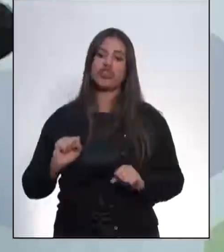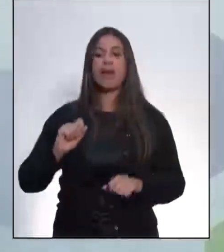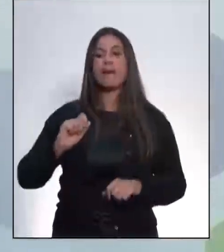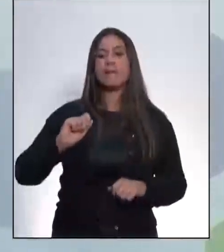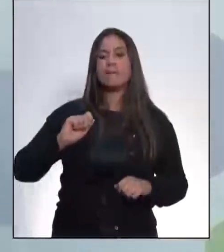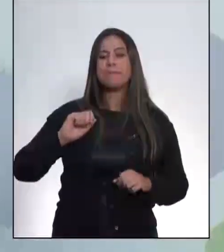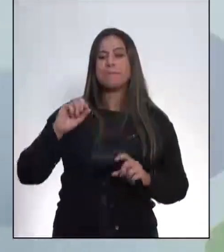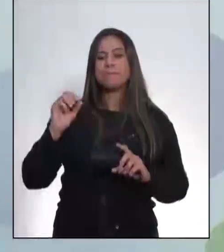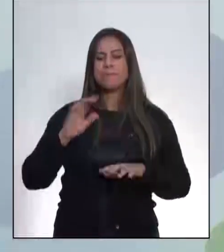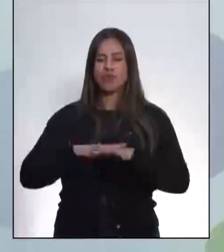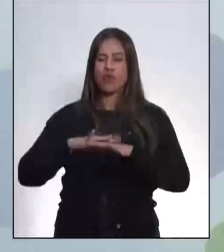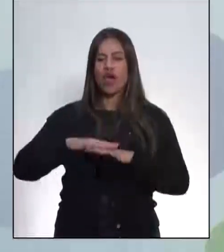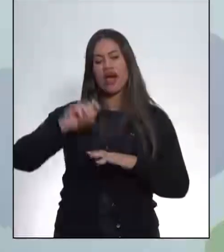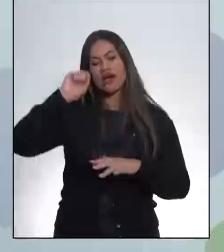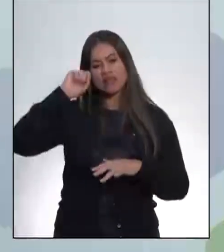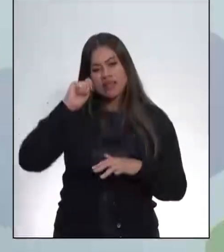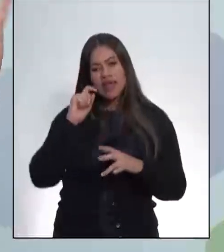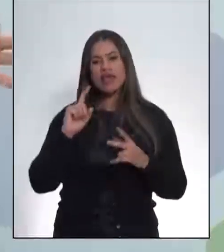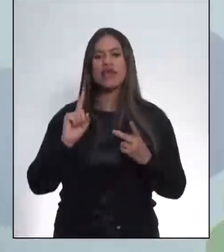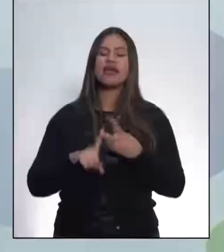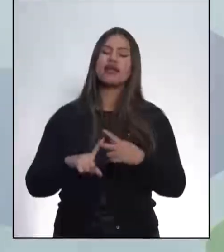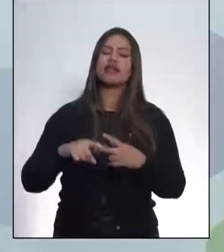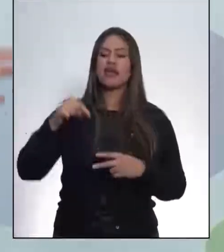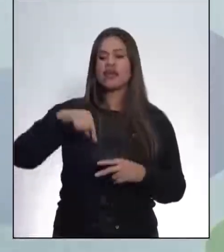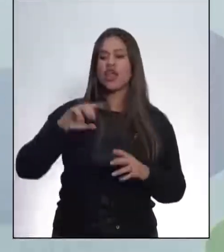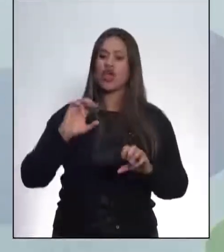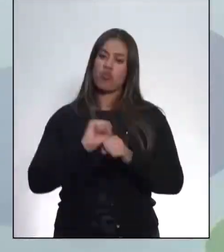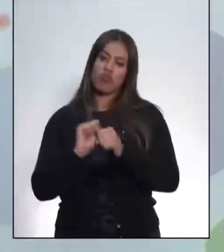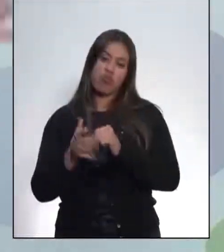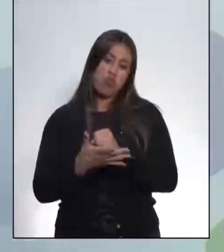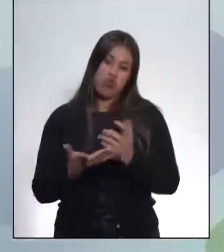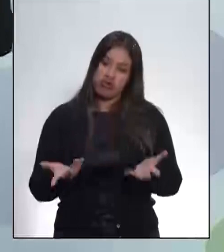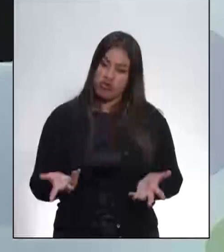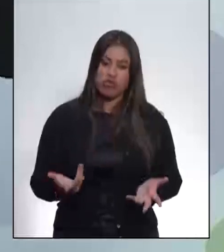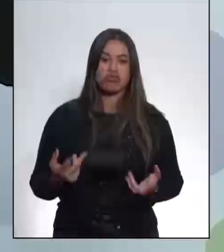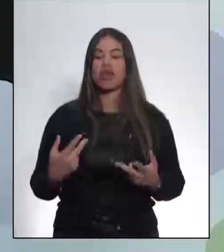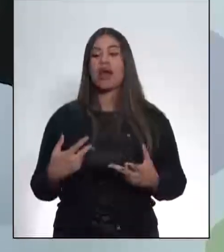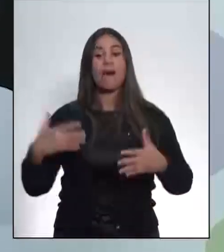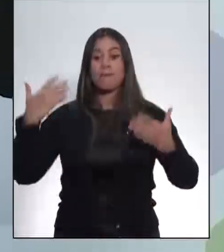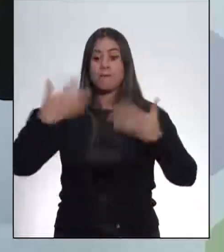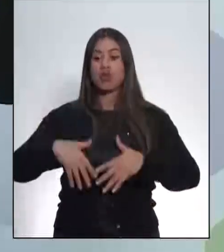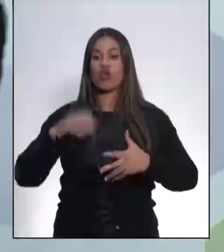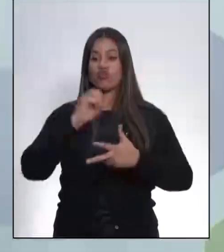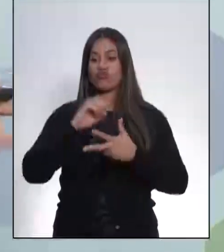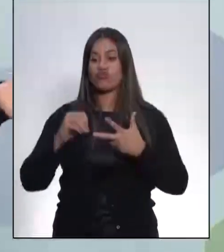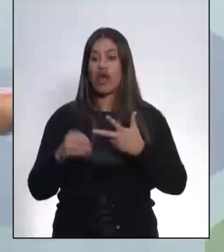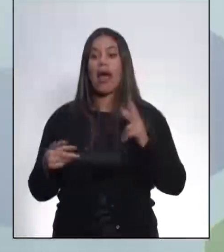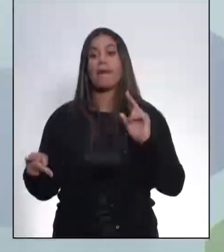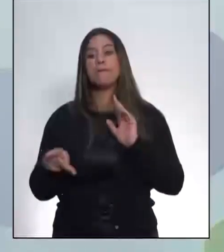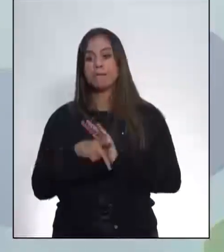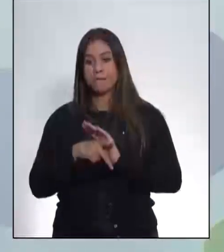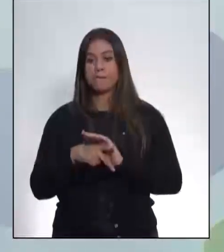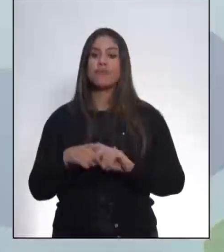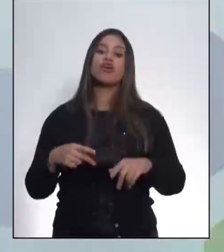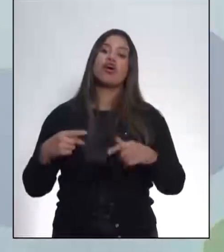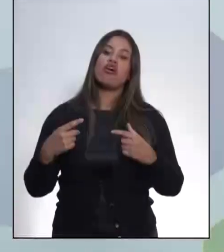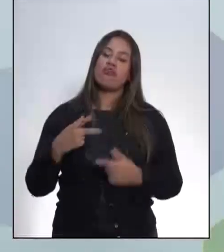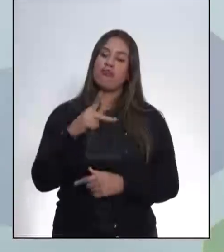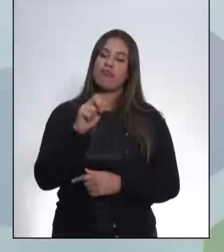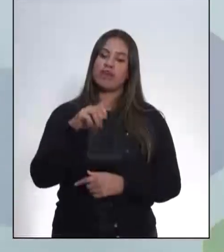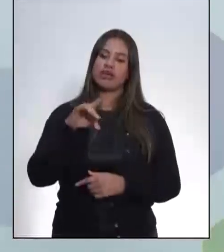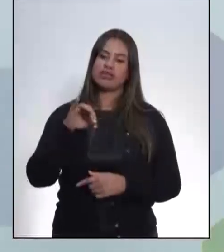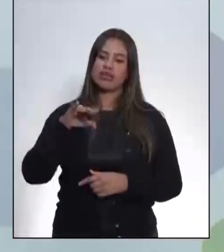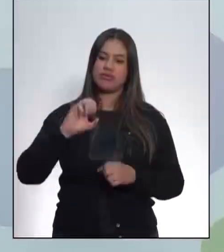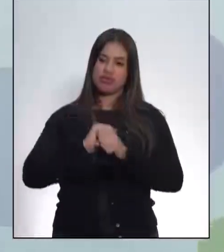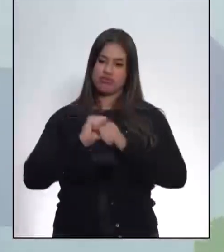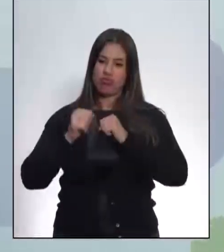cair um monte. Comece a estudar as pandemias que já teve no mundo aí, porque com certeza qualquer vestibular que está ligado no planeta Terra vai falar de pandemia. Vamos lá? Seu